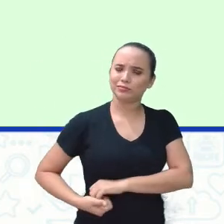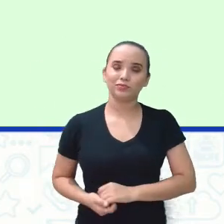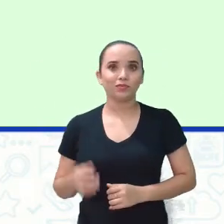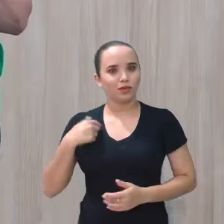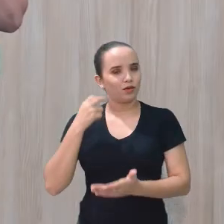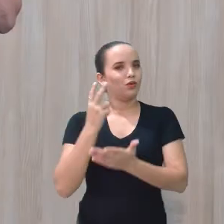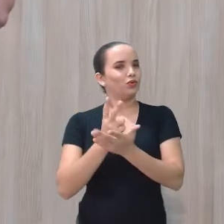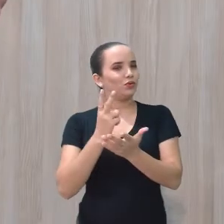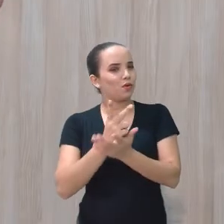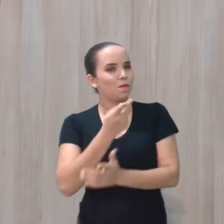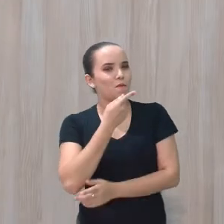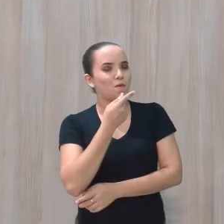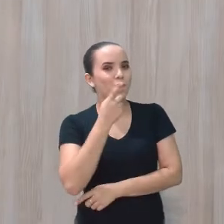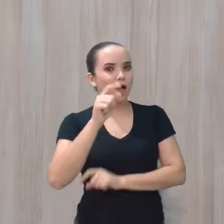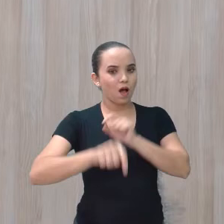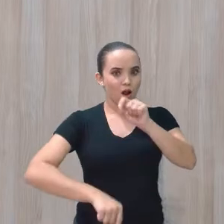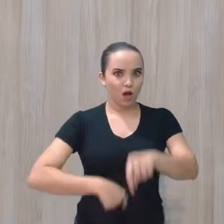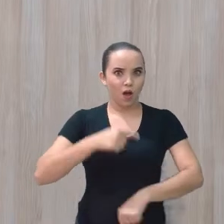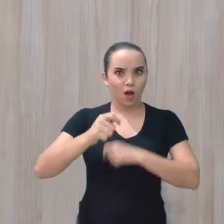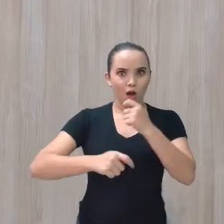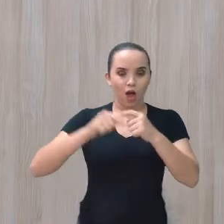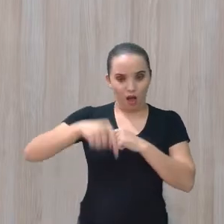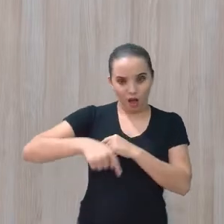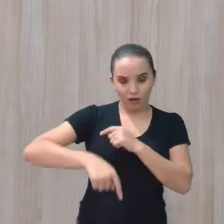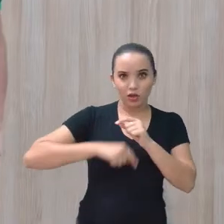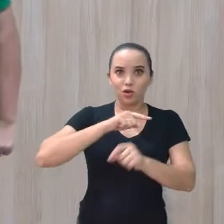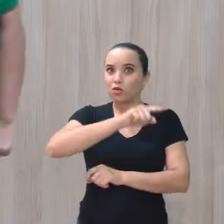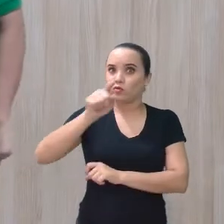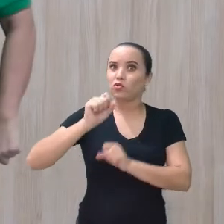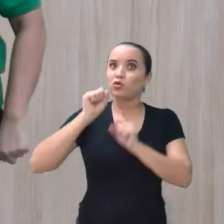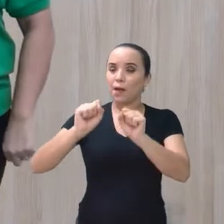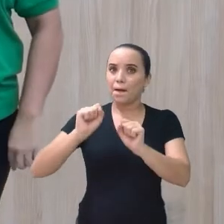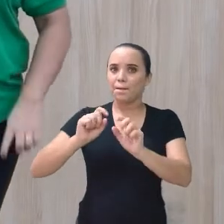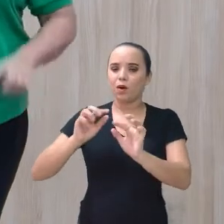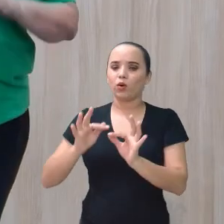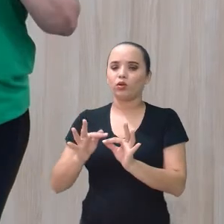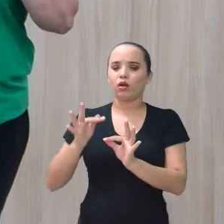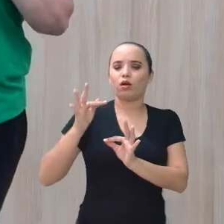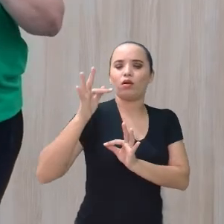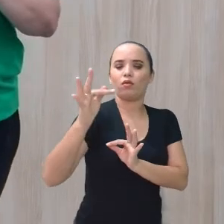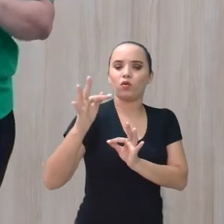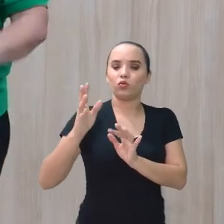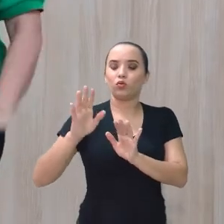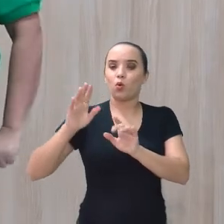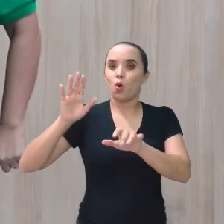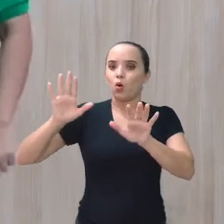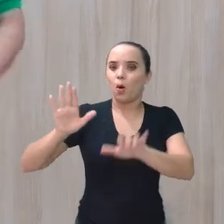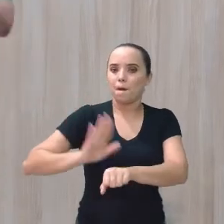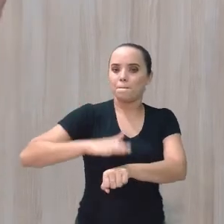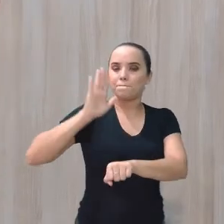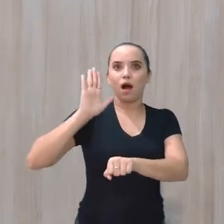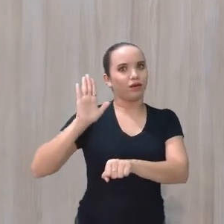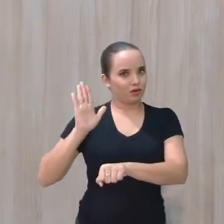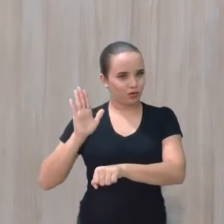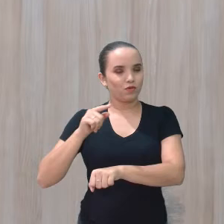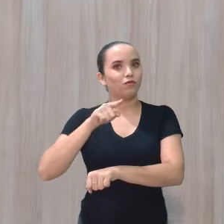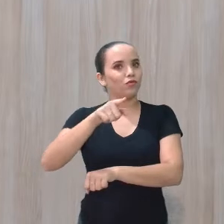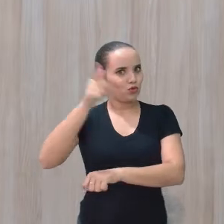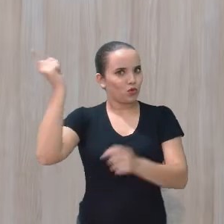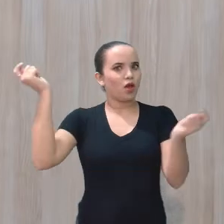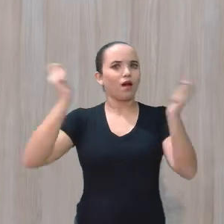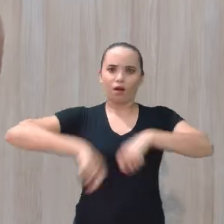que vocês podem ir além daquilo que vocês imaginam. Então, você é capaz, você vai